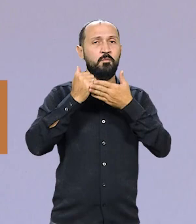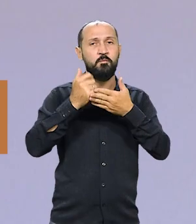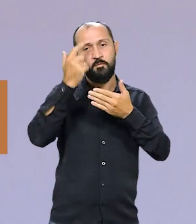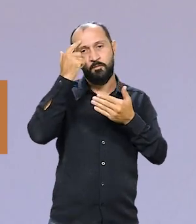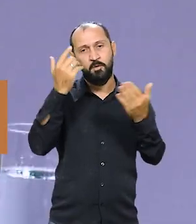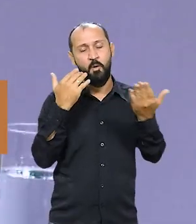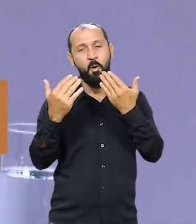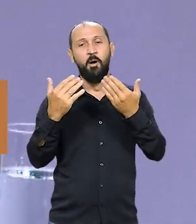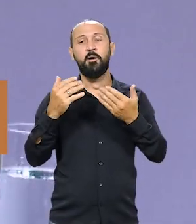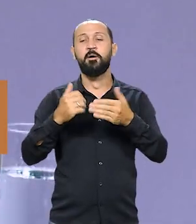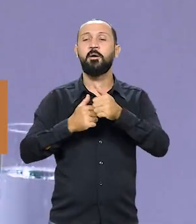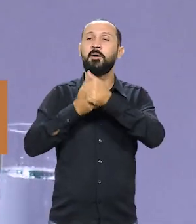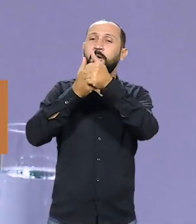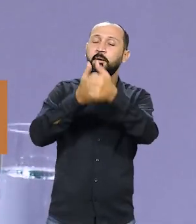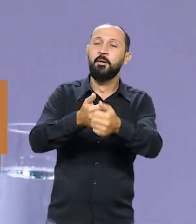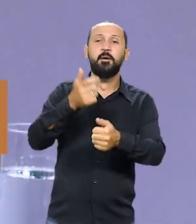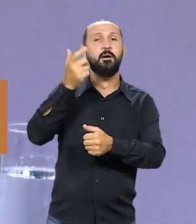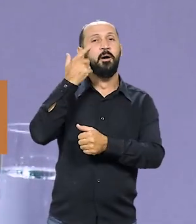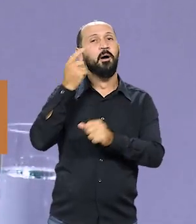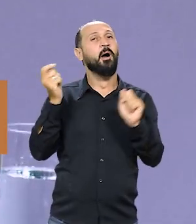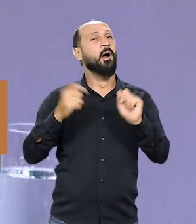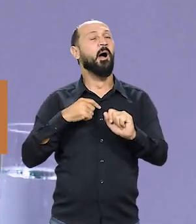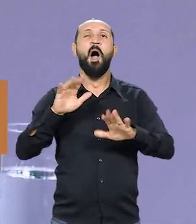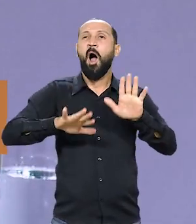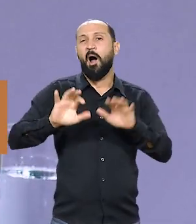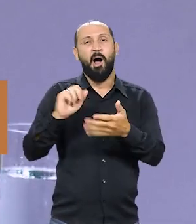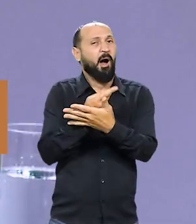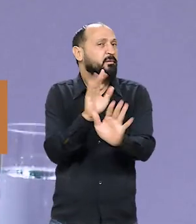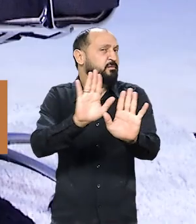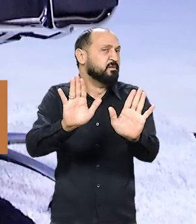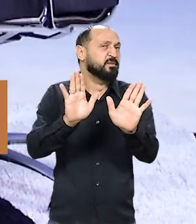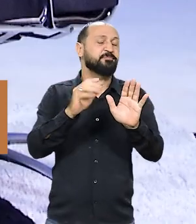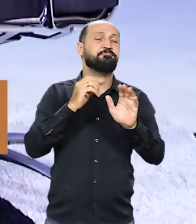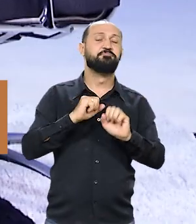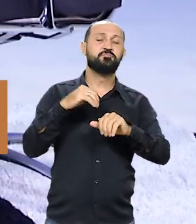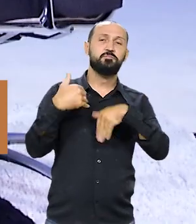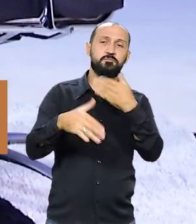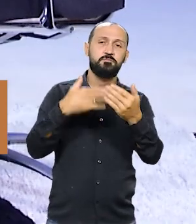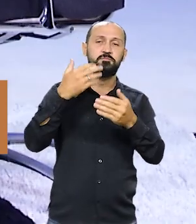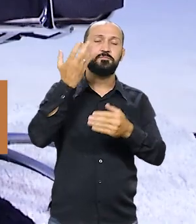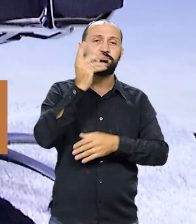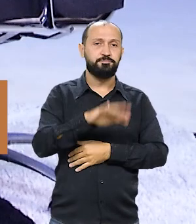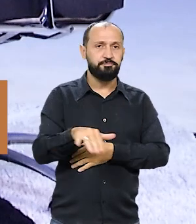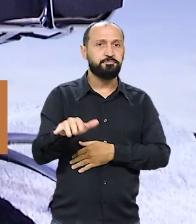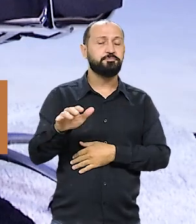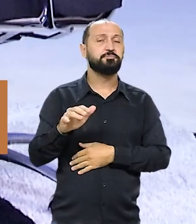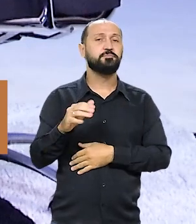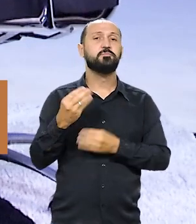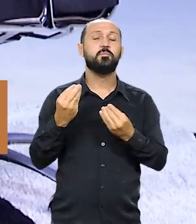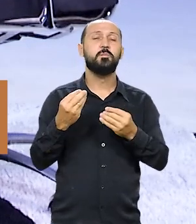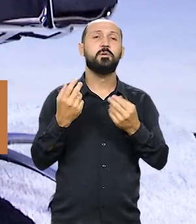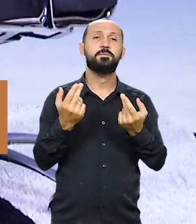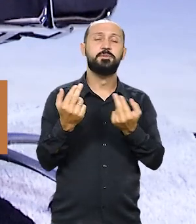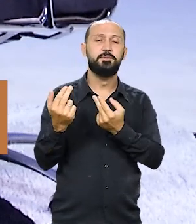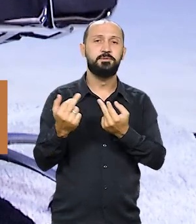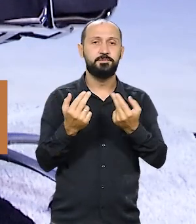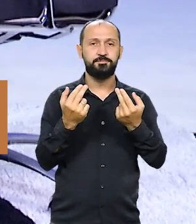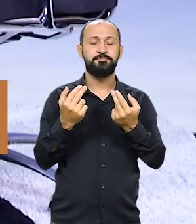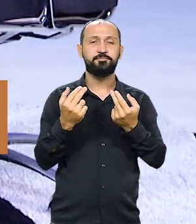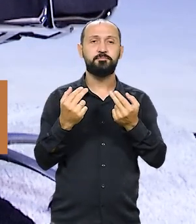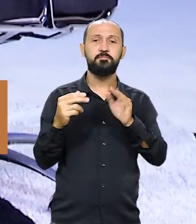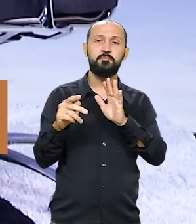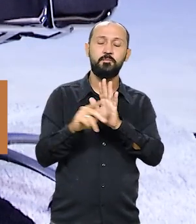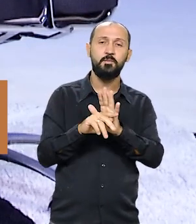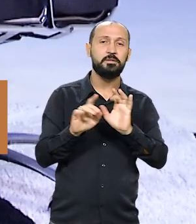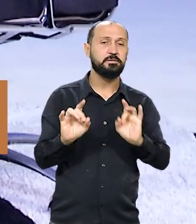psicológica ou acompanhando para ver a situação. Pode ser que não seja nada da própria evolução da criança, né, como pode ser que seja